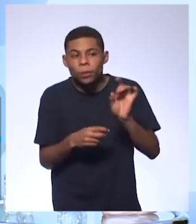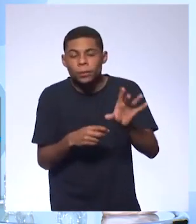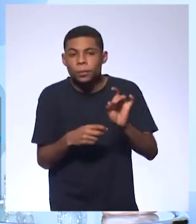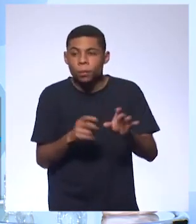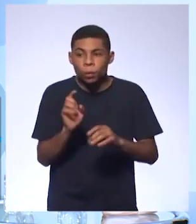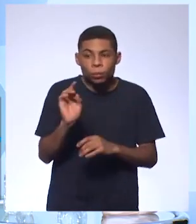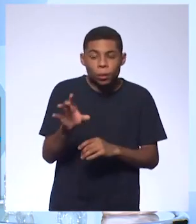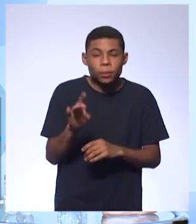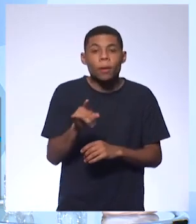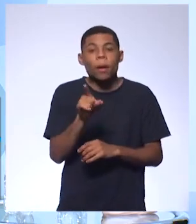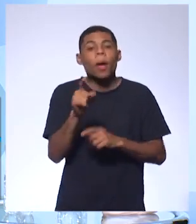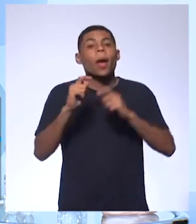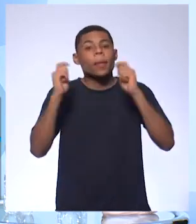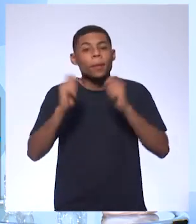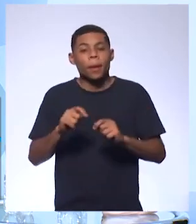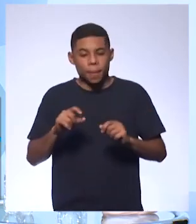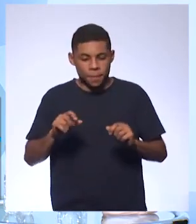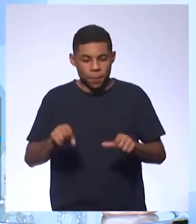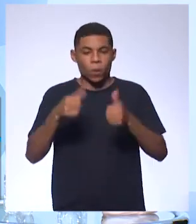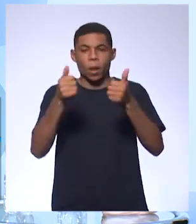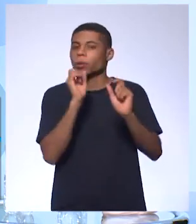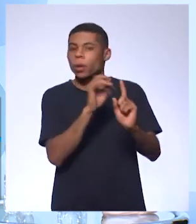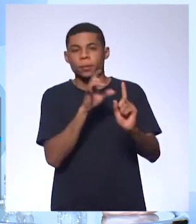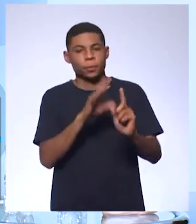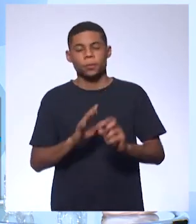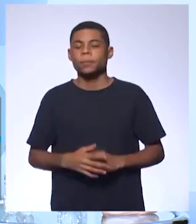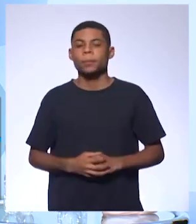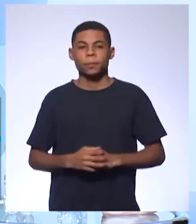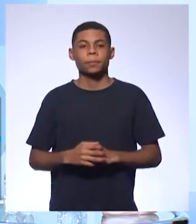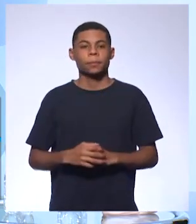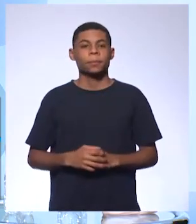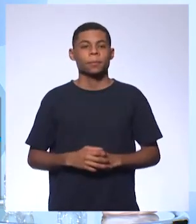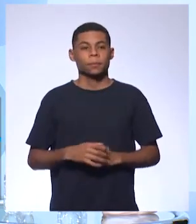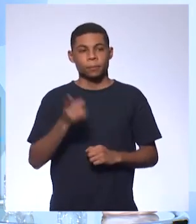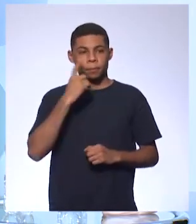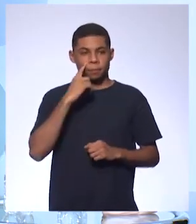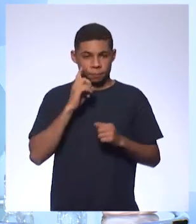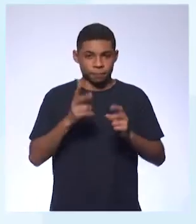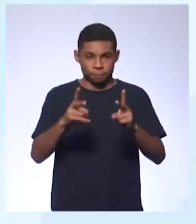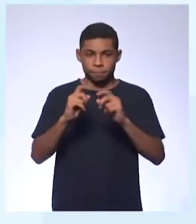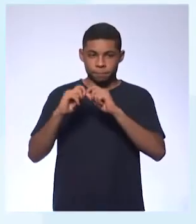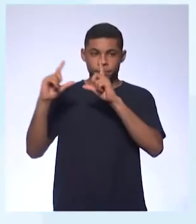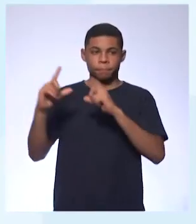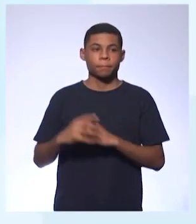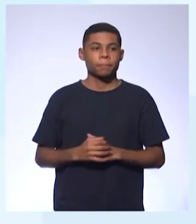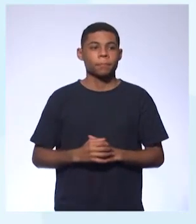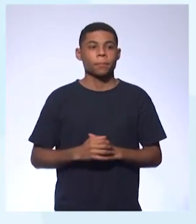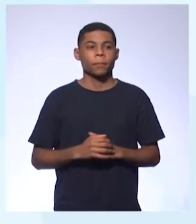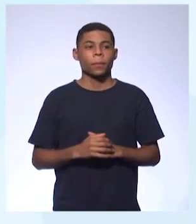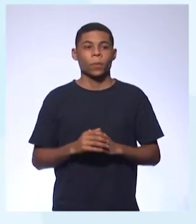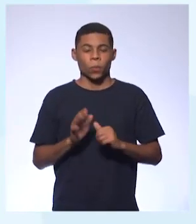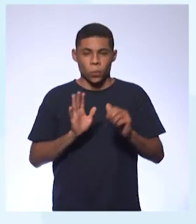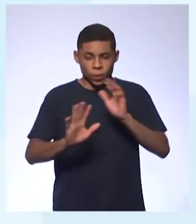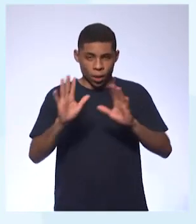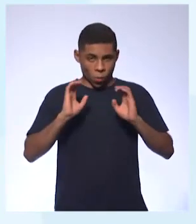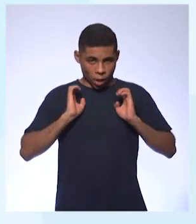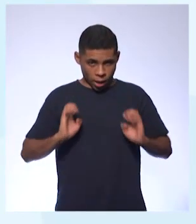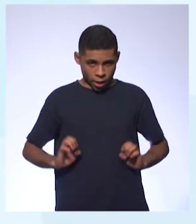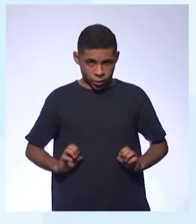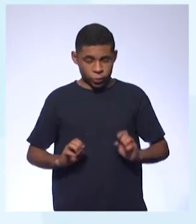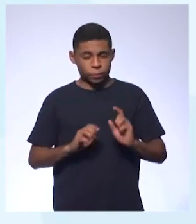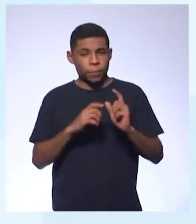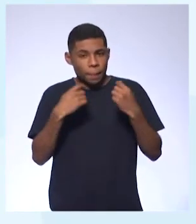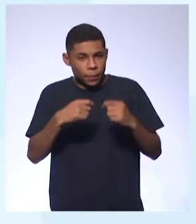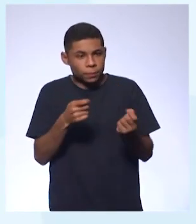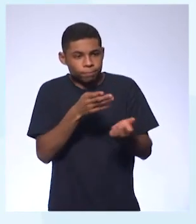próprio aonde ele pode melhorar. Então, continuando, observem aí na tela, o cuidado ético daquele que lida